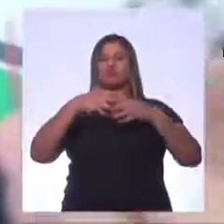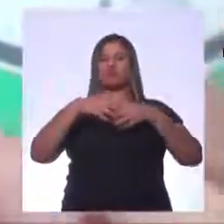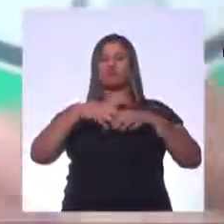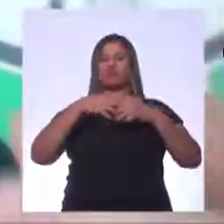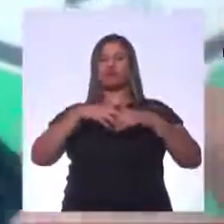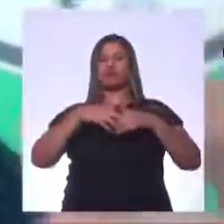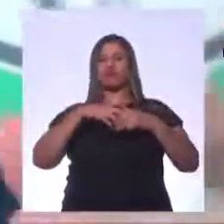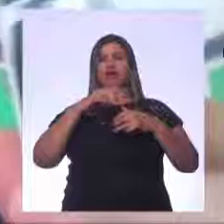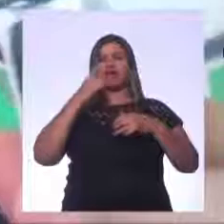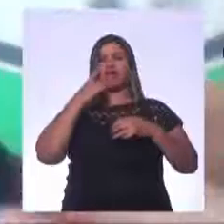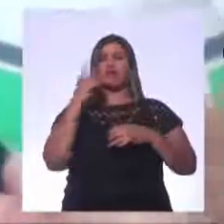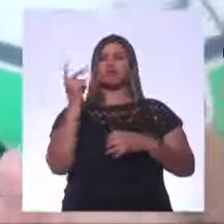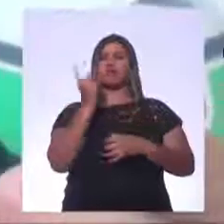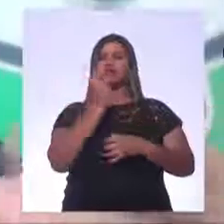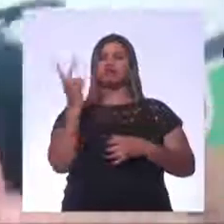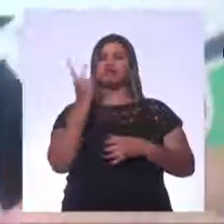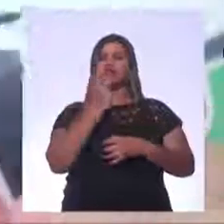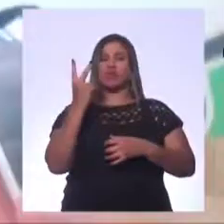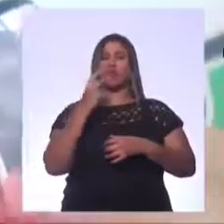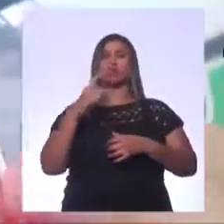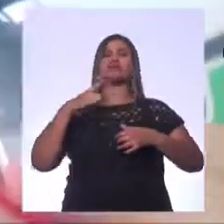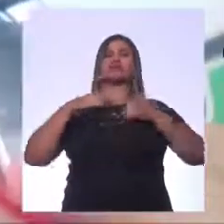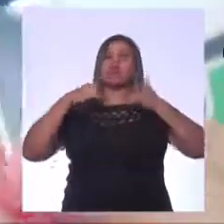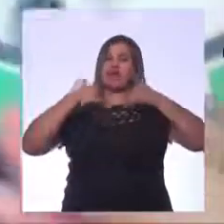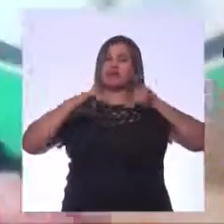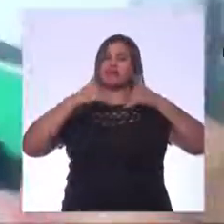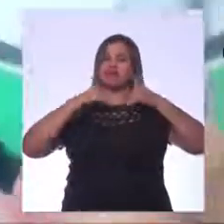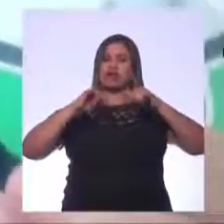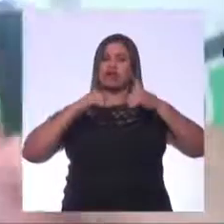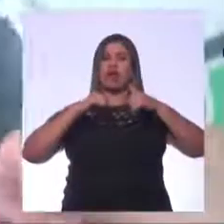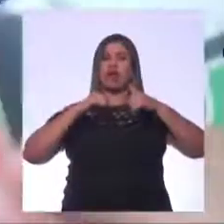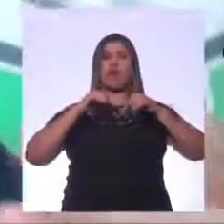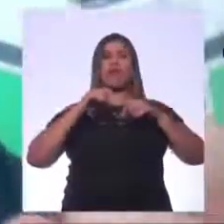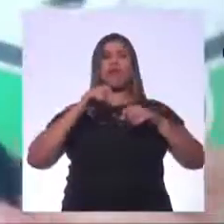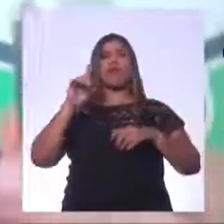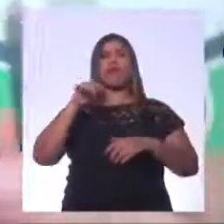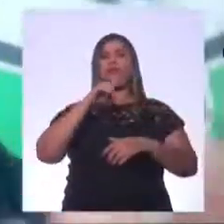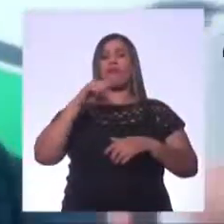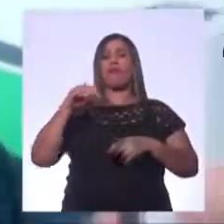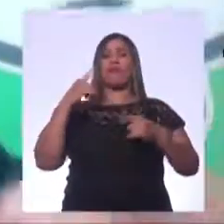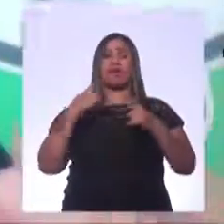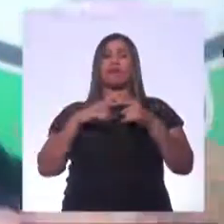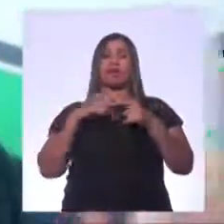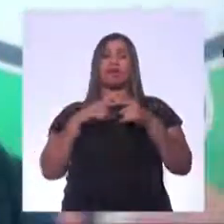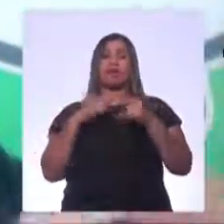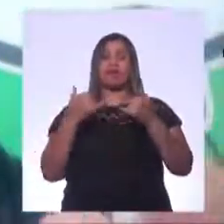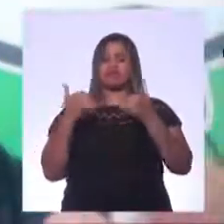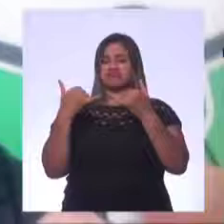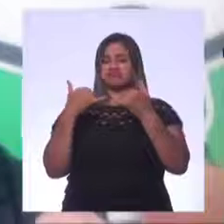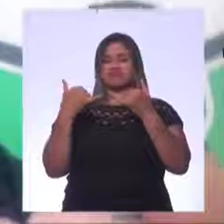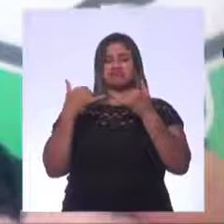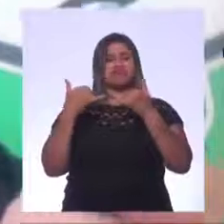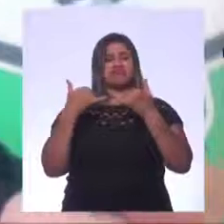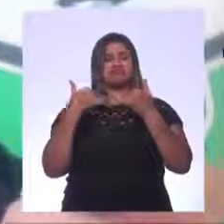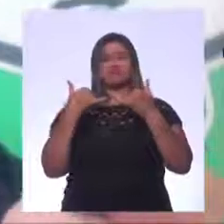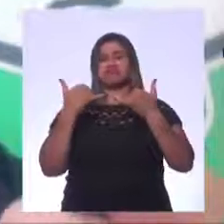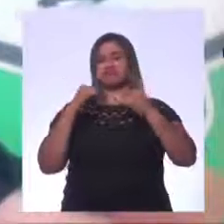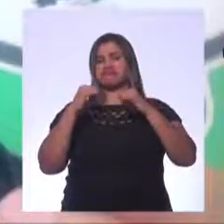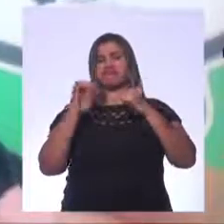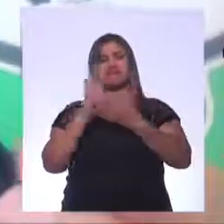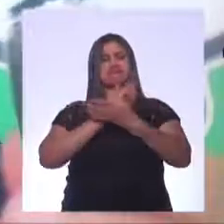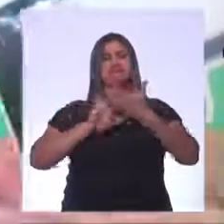nesse momento, os dois têm carga elétrica nula, porque não tem nada passando entre eles,